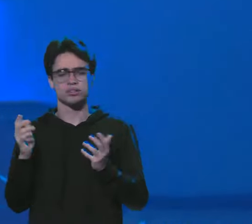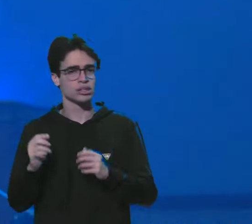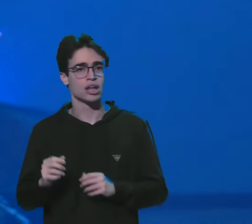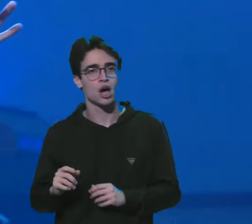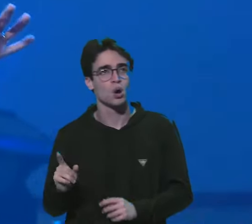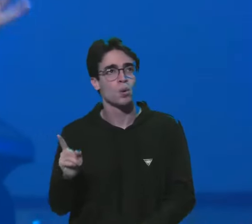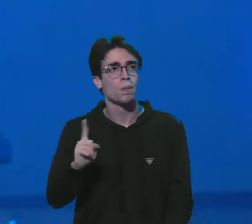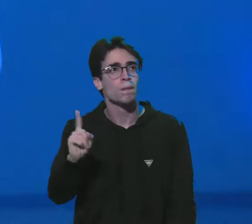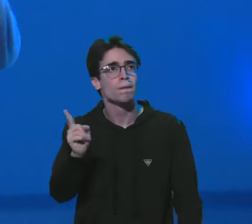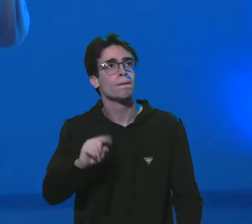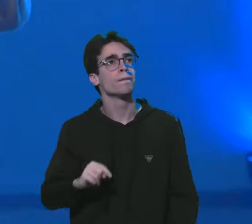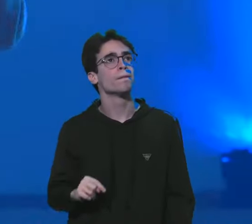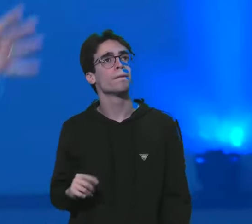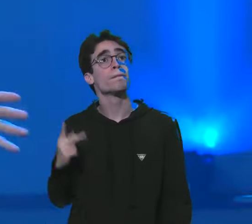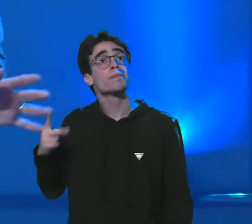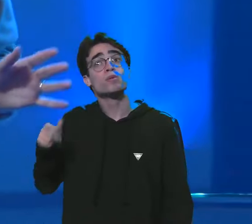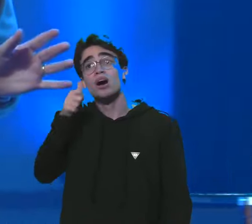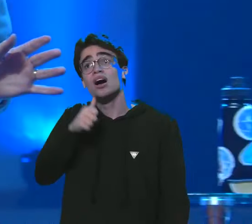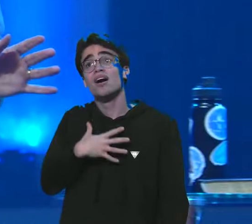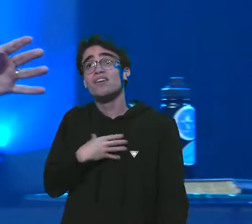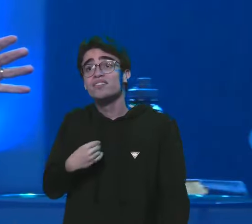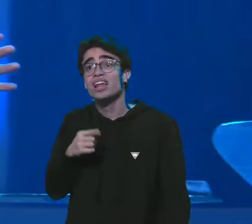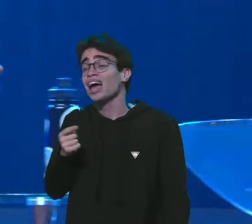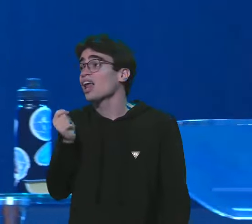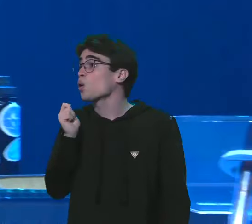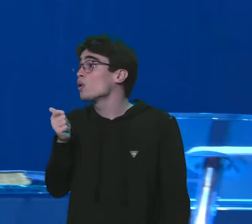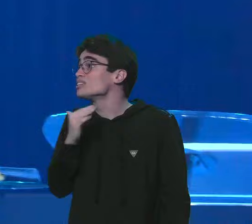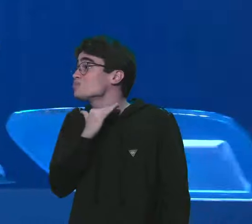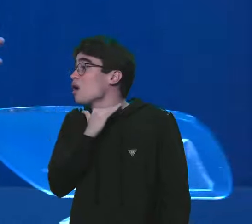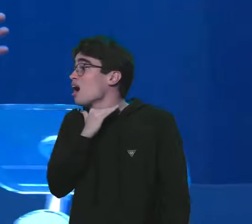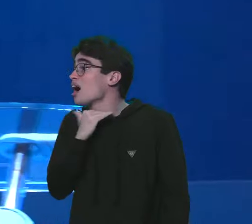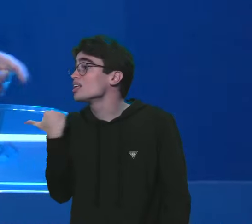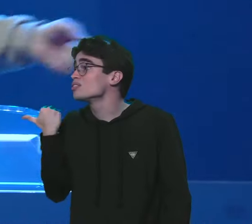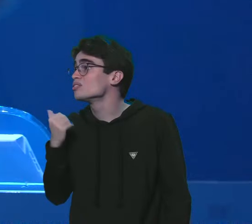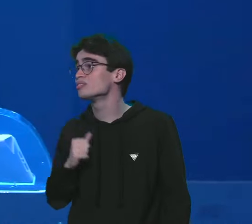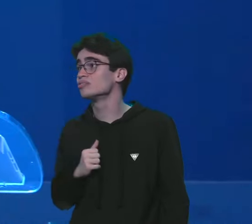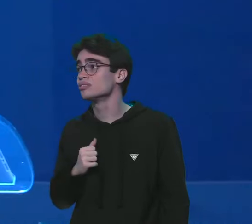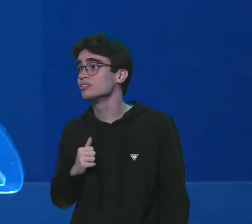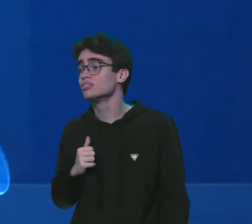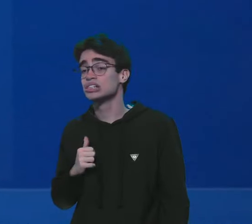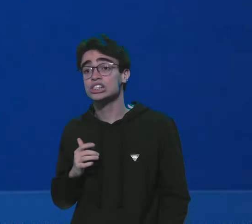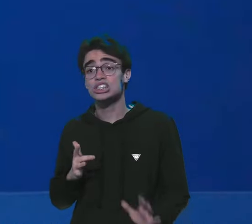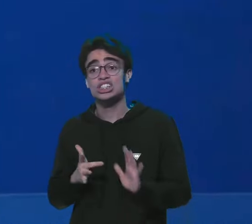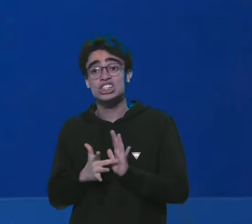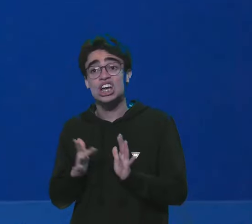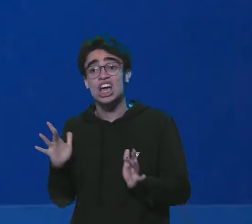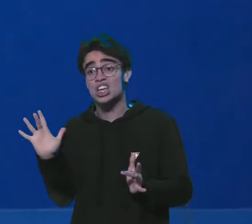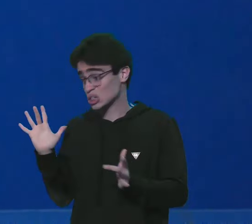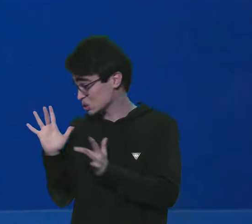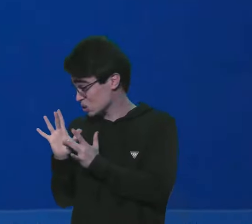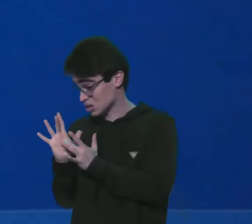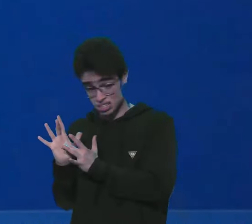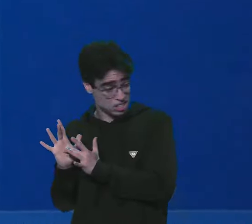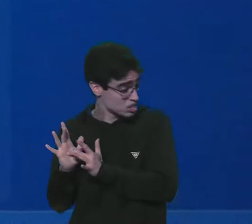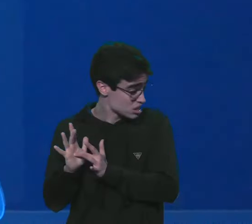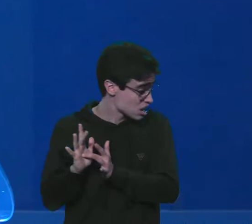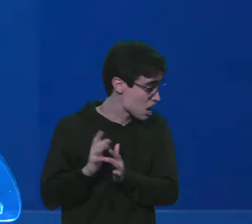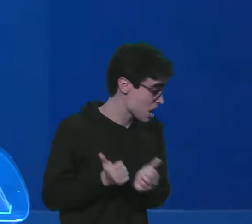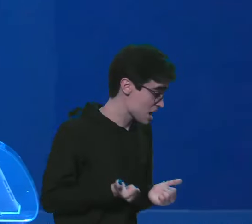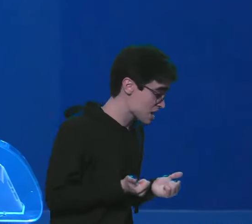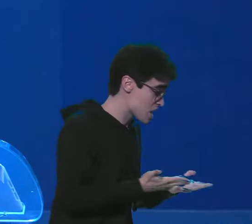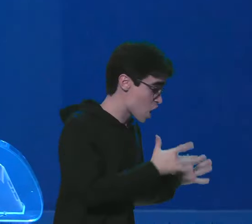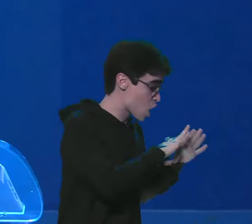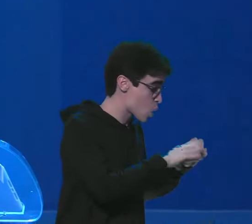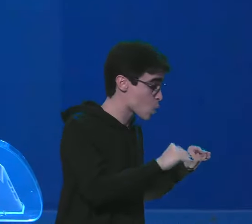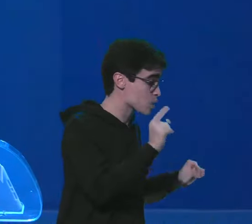Não, a filha dele estava morrendo e Jesus parou para curar outra pessoa no meio